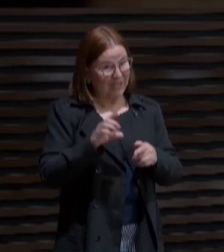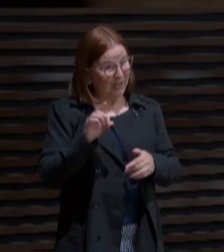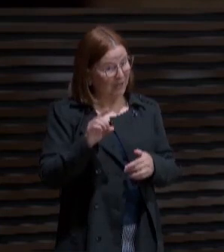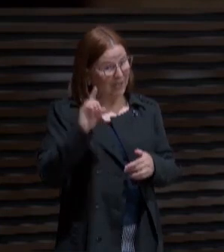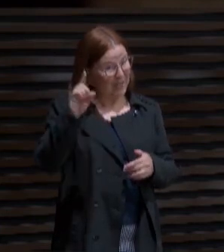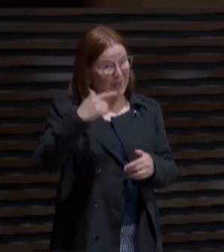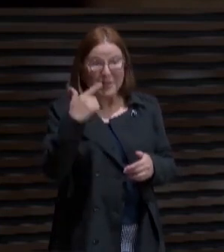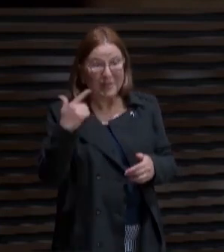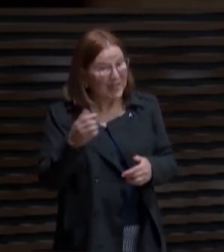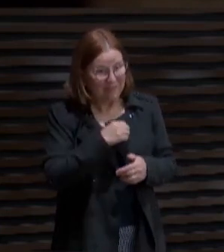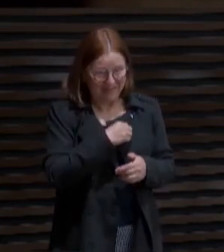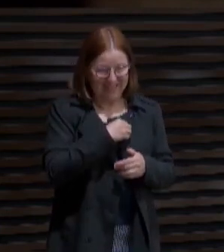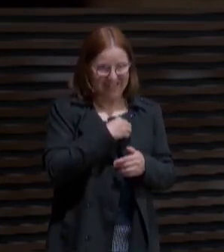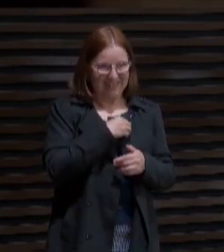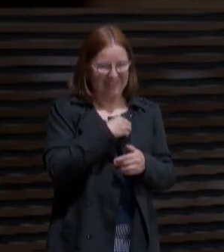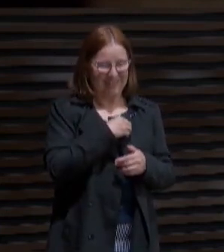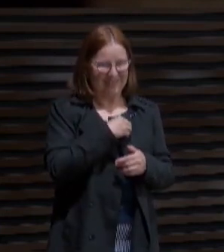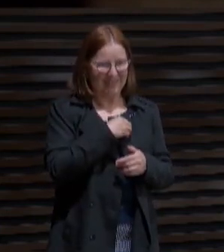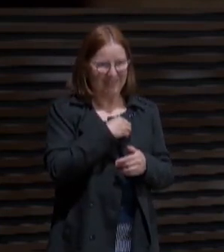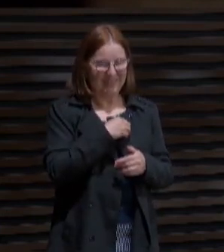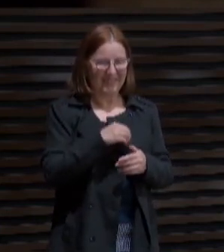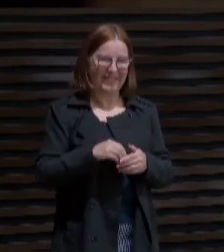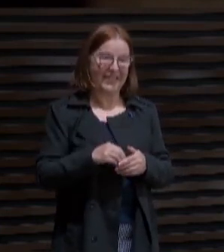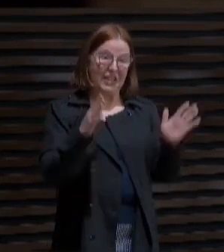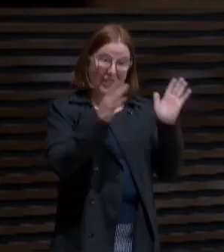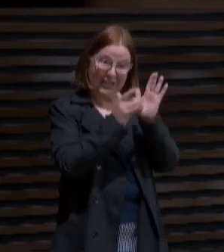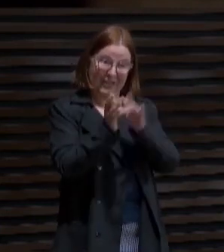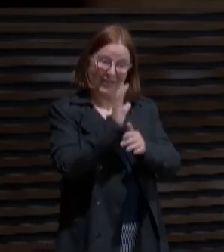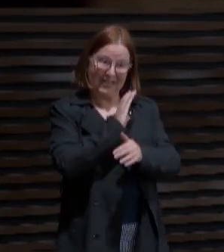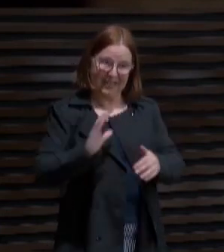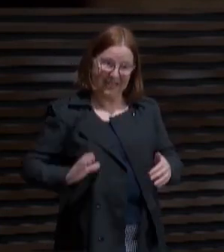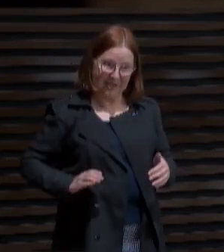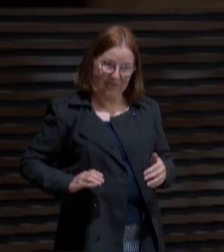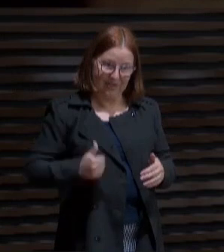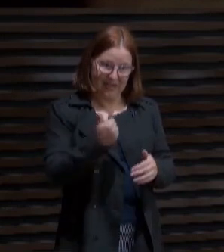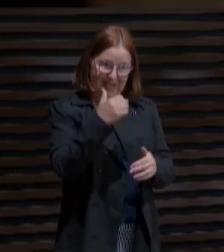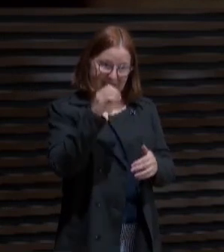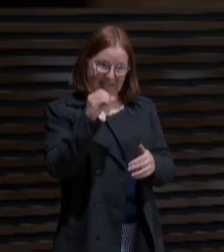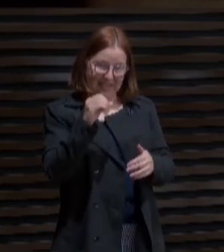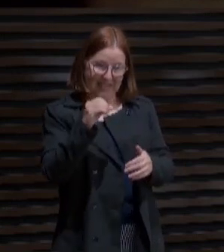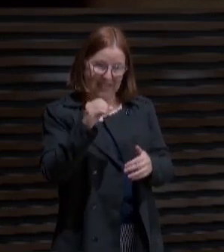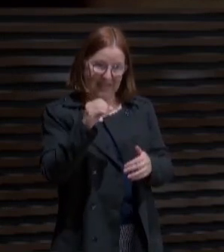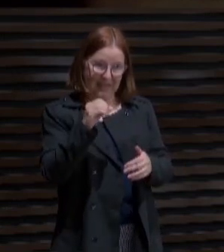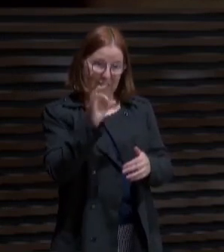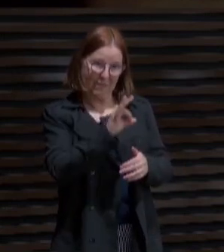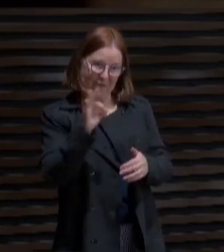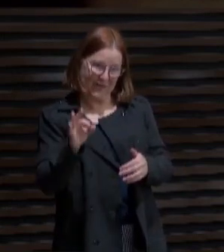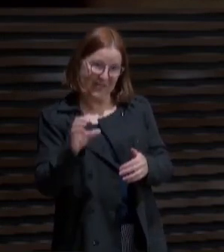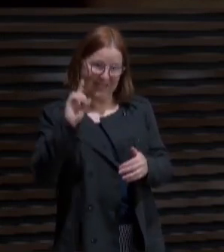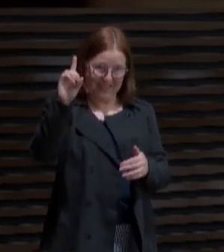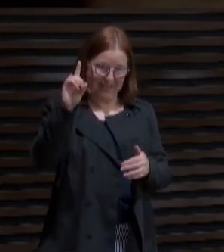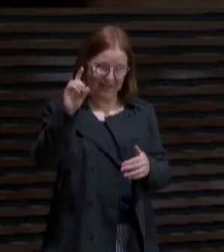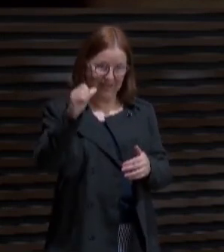aquela expressão que talvez vocês já tenham ouvido, que Jesus Cristo é 100% Deus e 100%